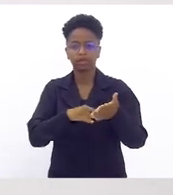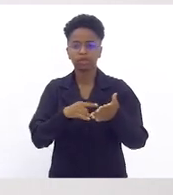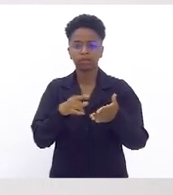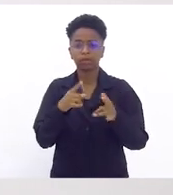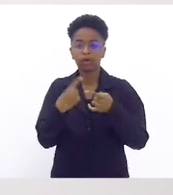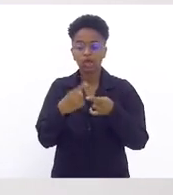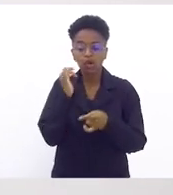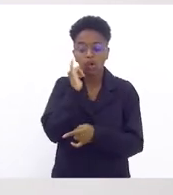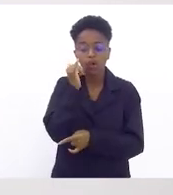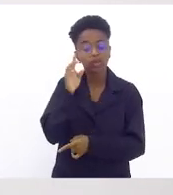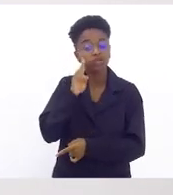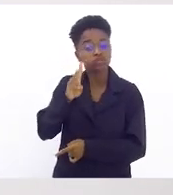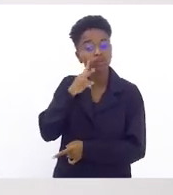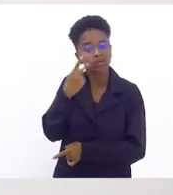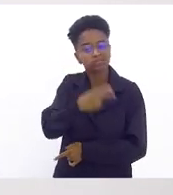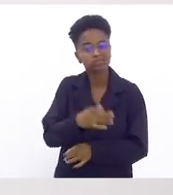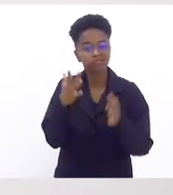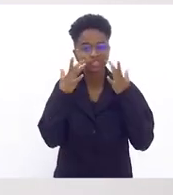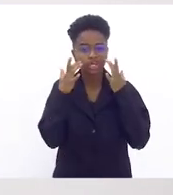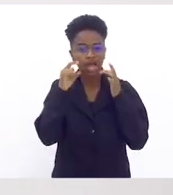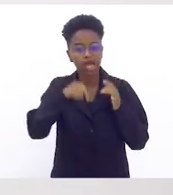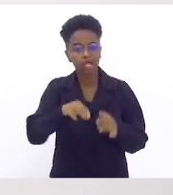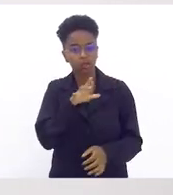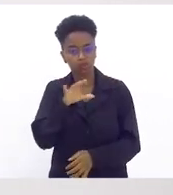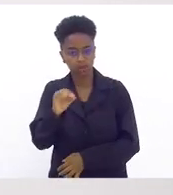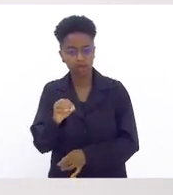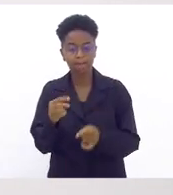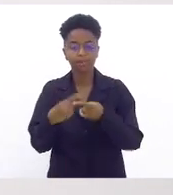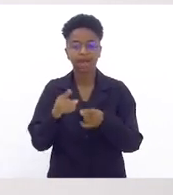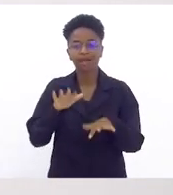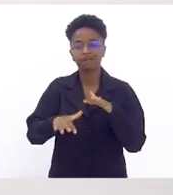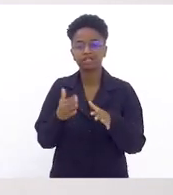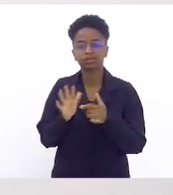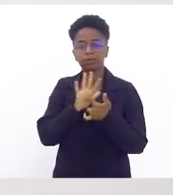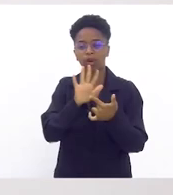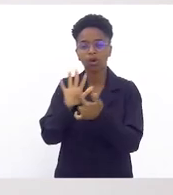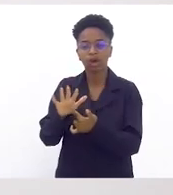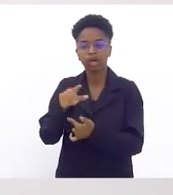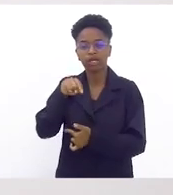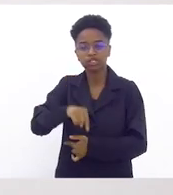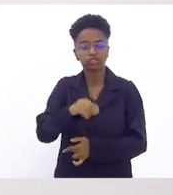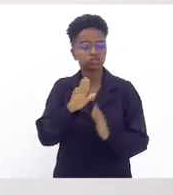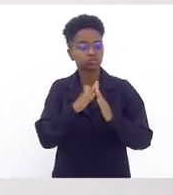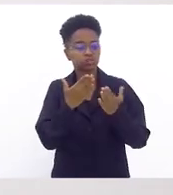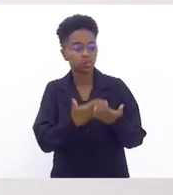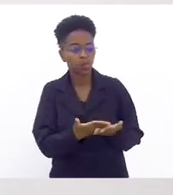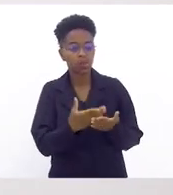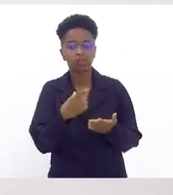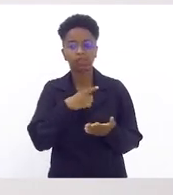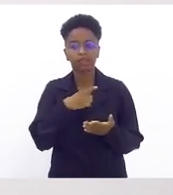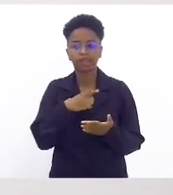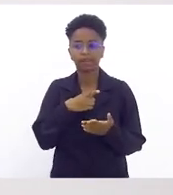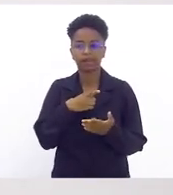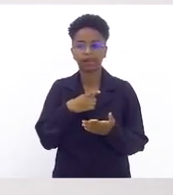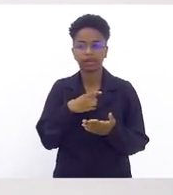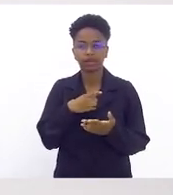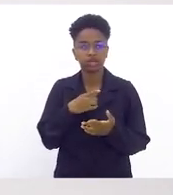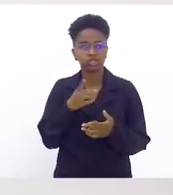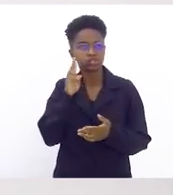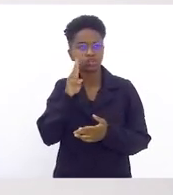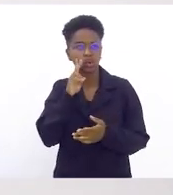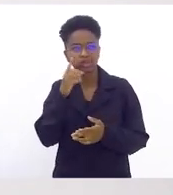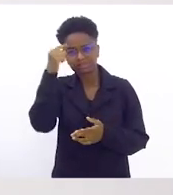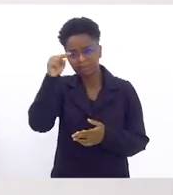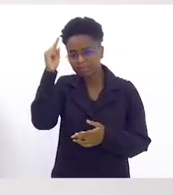a história do teatro do Rio às vezes nas matérias aparecem Ah porque a Martins Pena formou o Procópio Ferreira não a gente não faz história